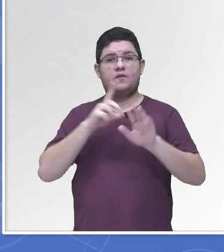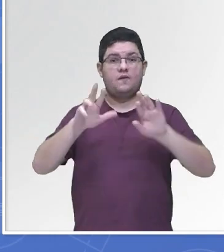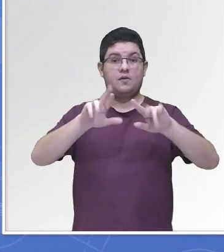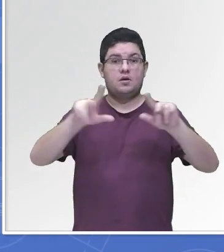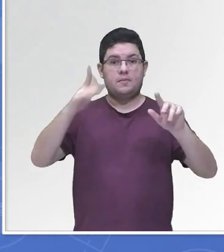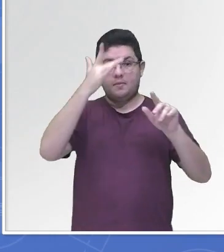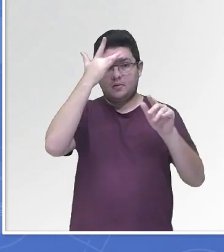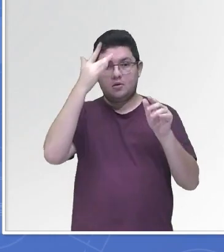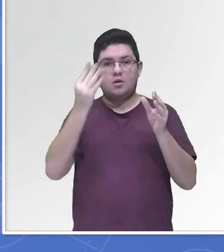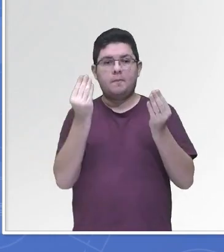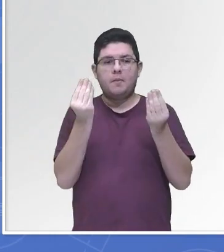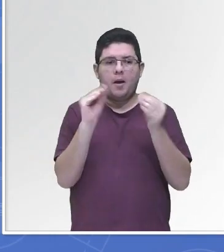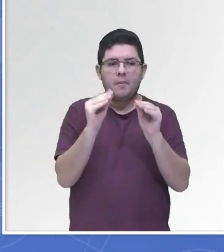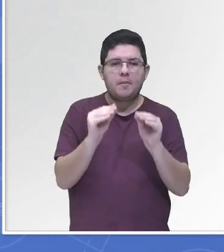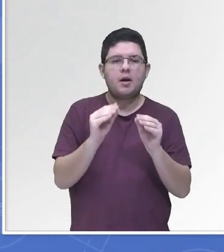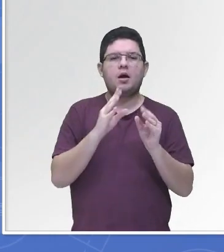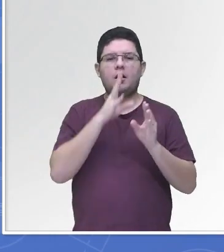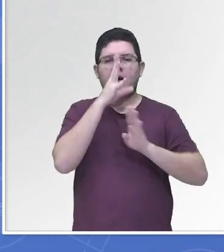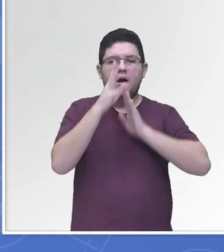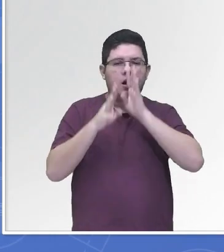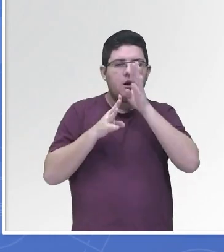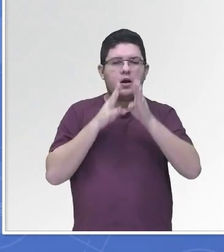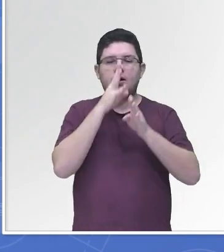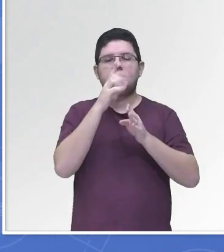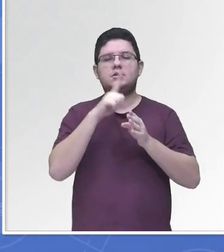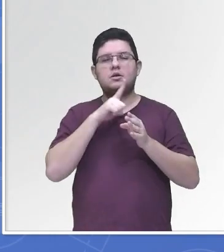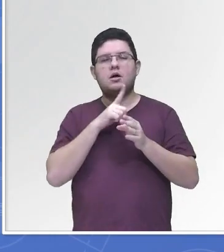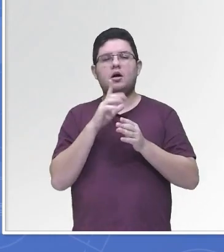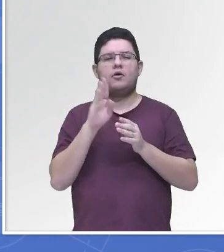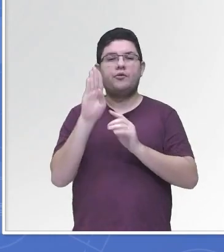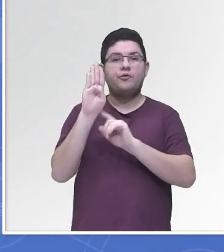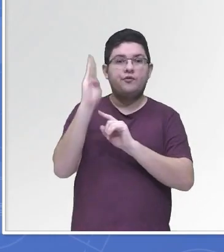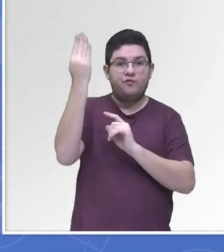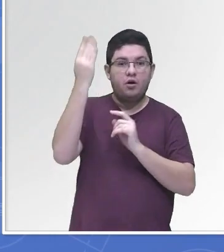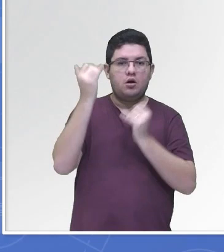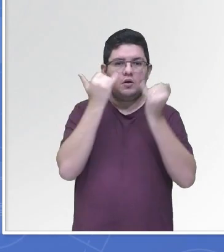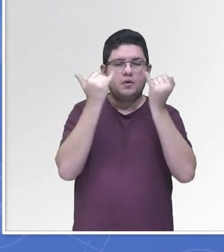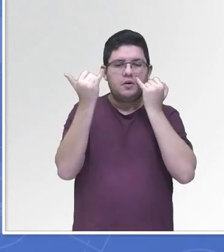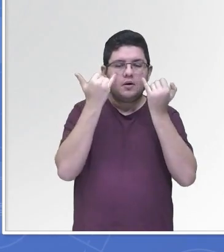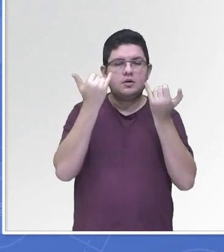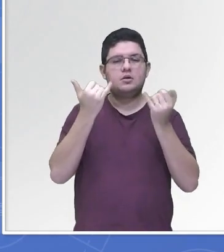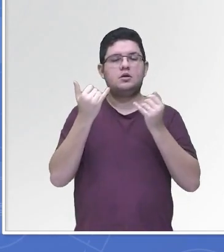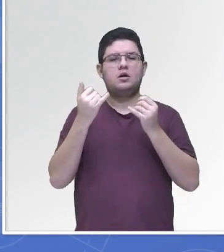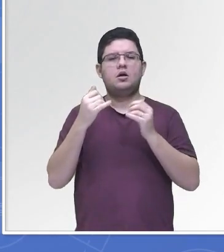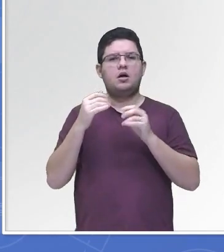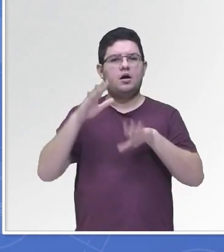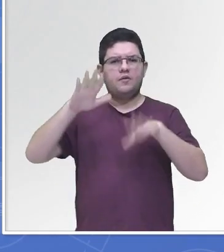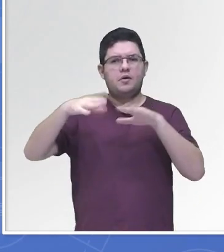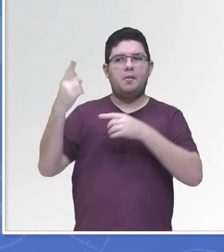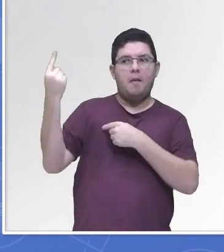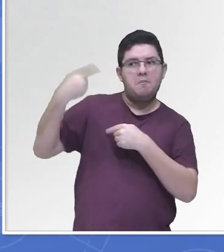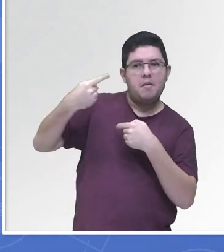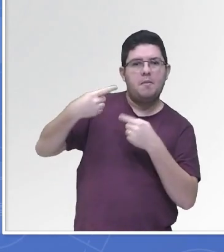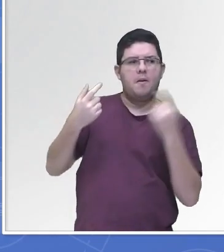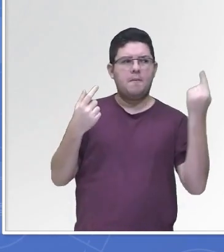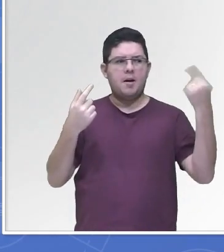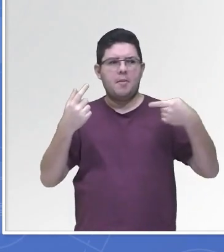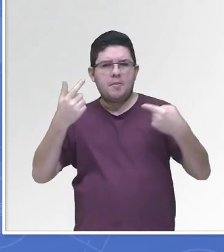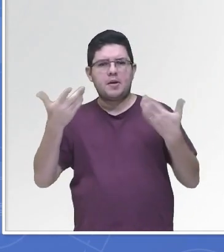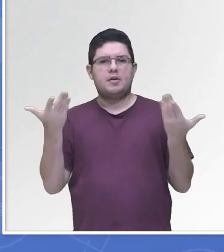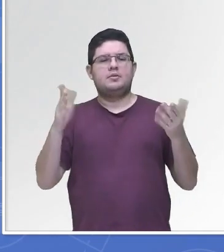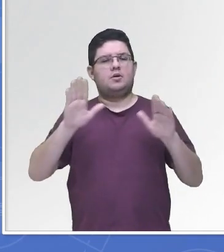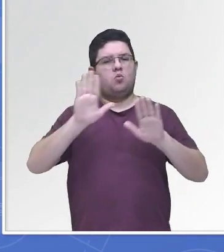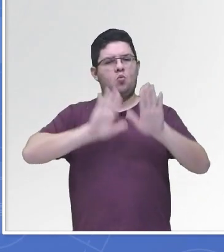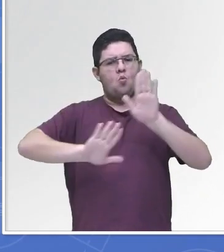teólogo, tá cheio de psicólogo, tá cheio de gente aí tentando dizer para a gente o que a gente tem que fazer, né? Então a gente tem que tomar muito cuidado com isso